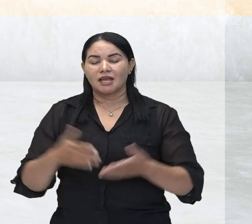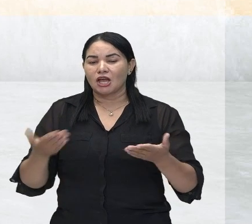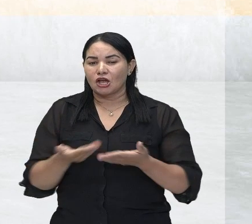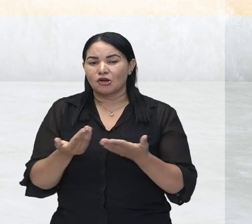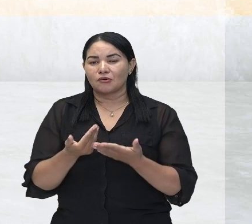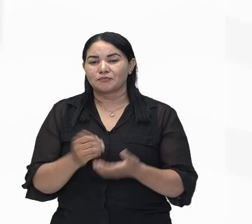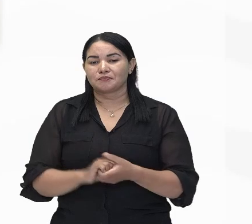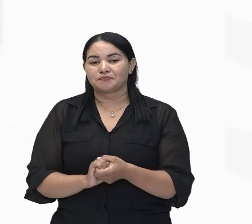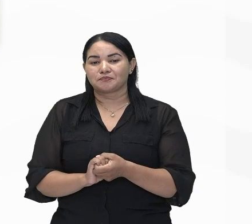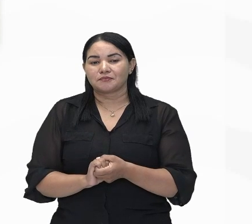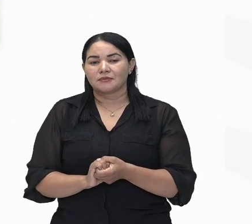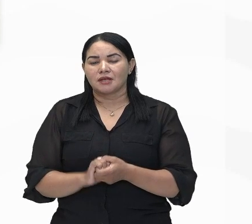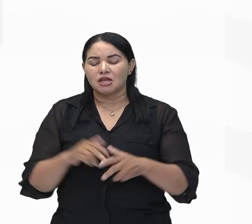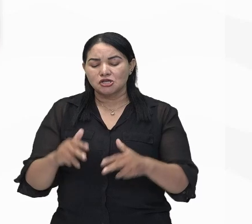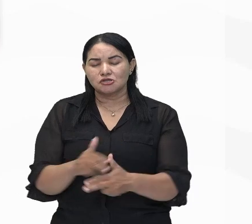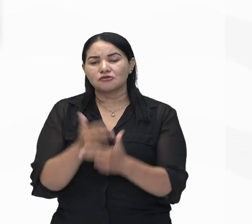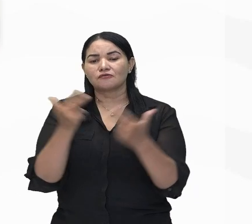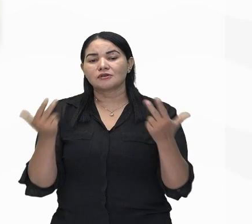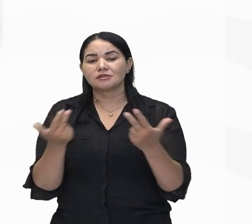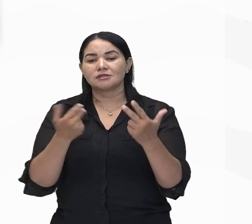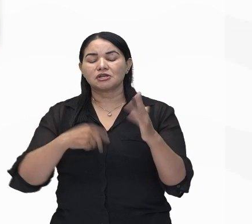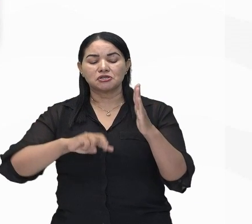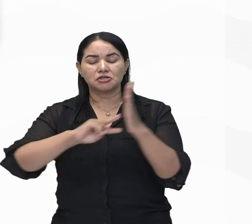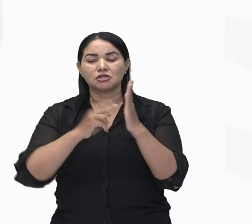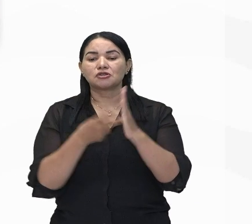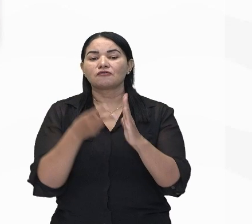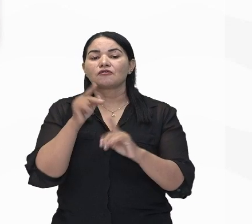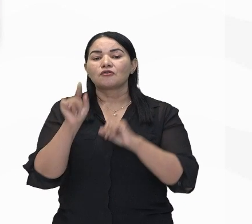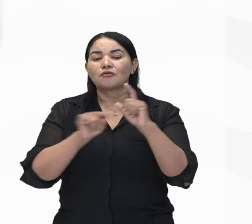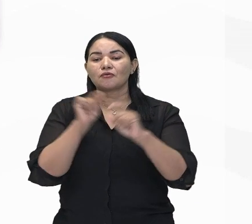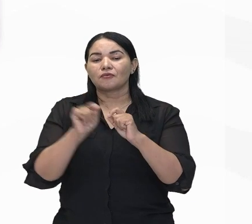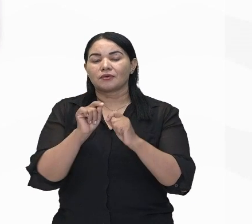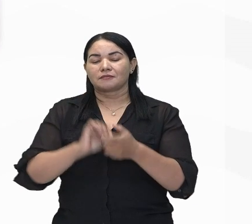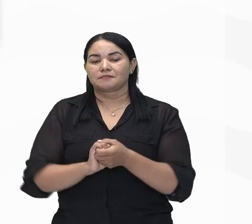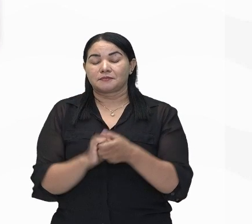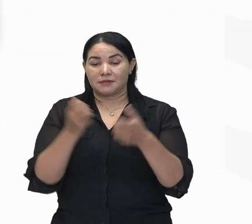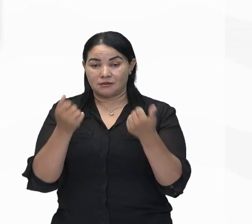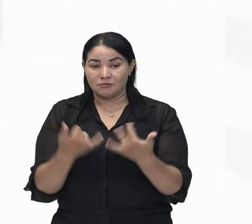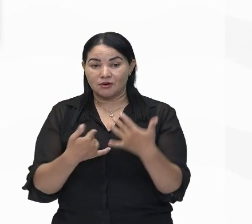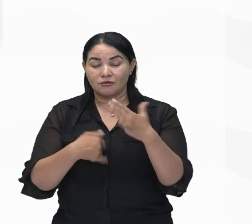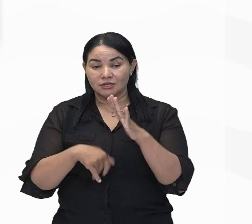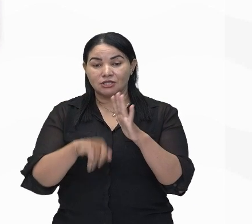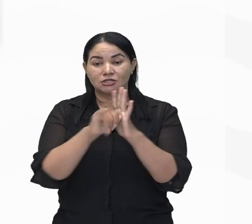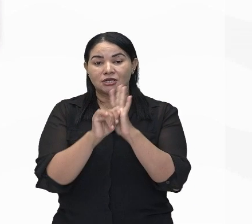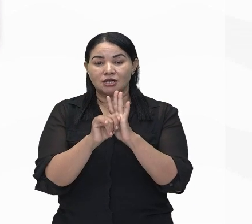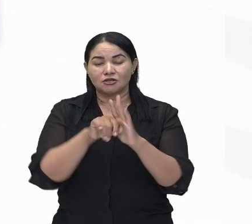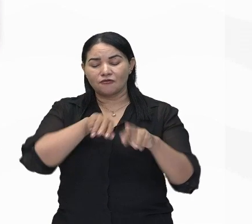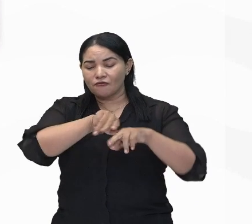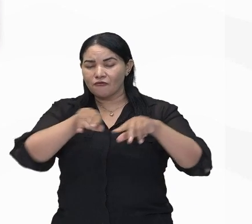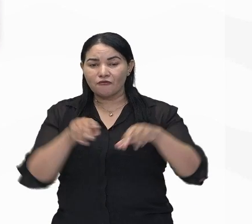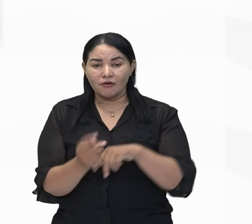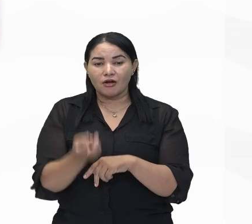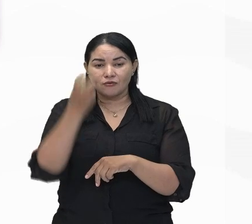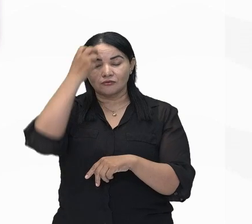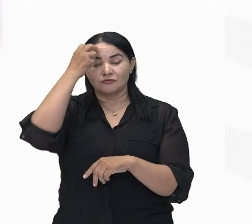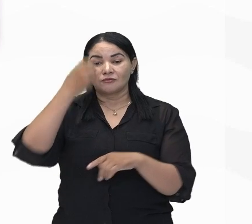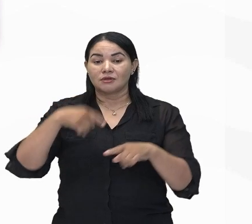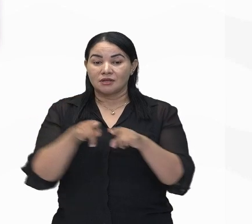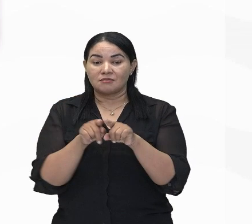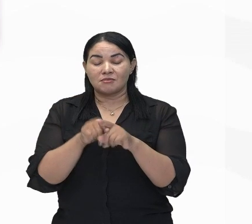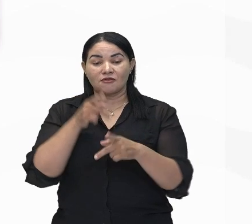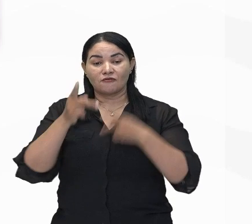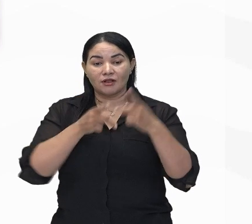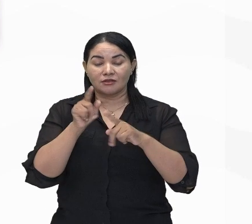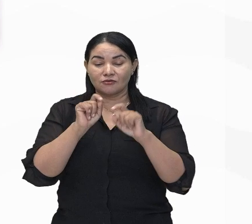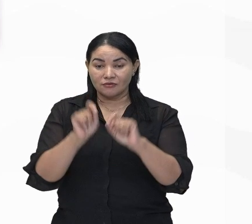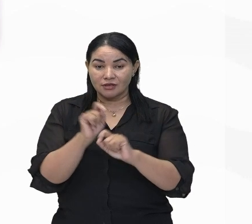de diversidade, né? Porque quando a gente fala de identidade, de várias culturas, nós estamos falando de diversidade.